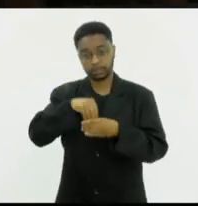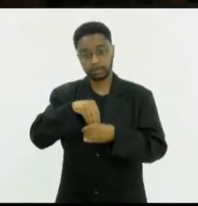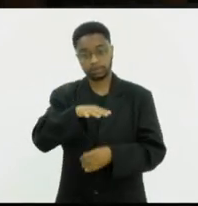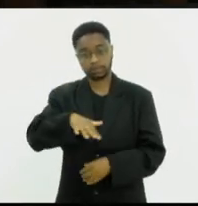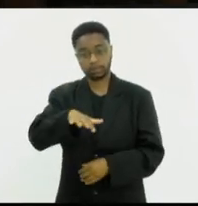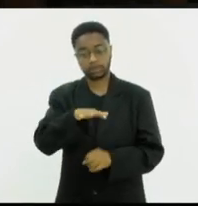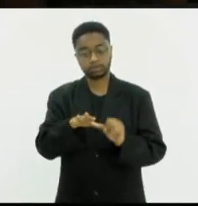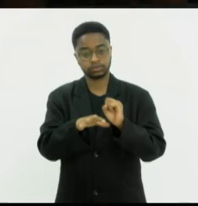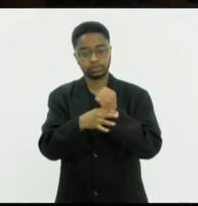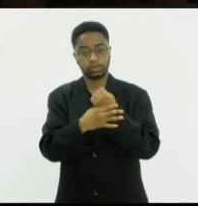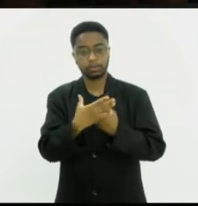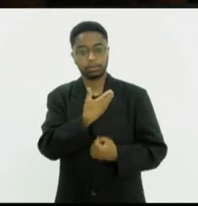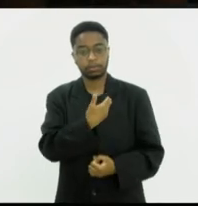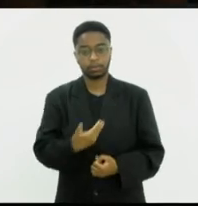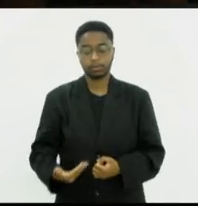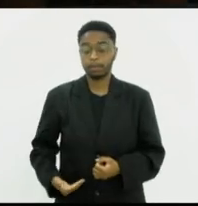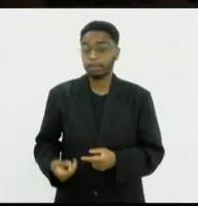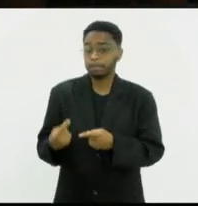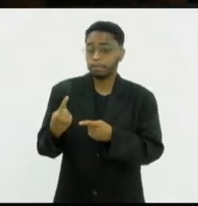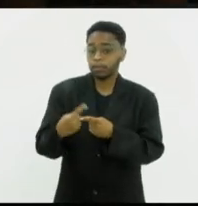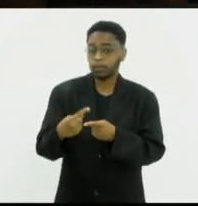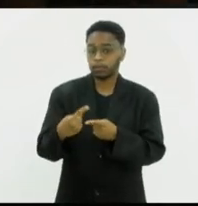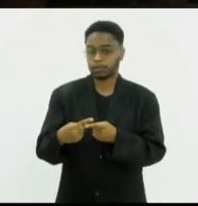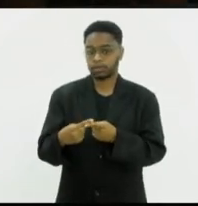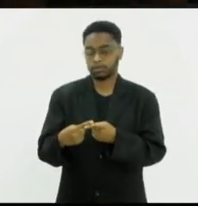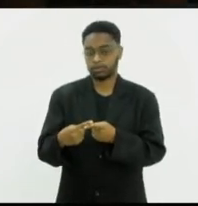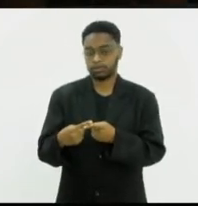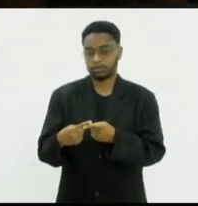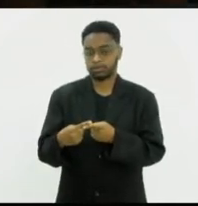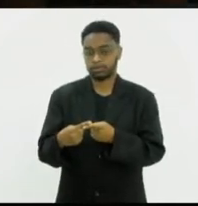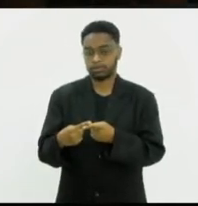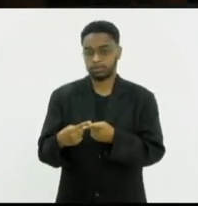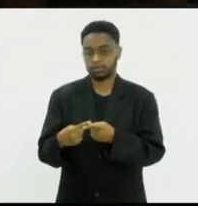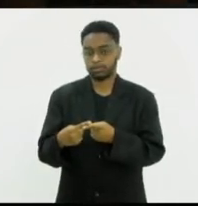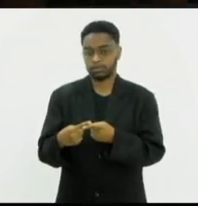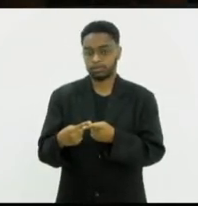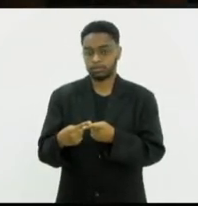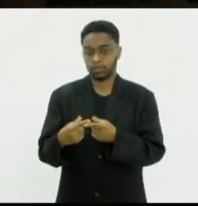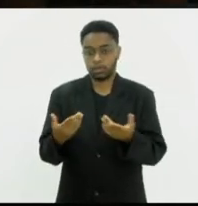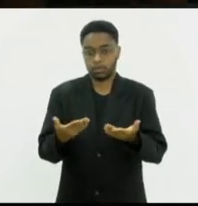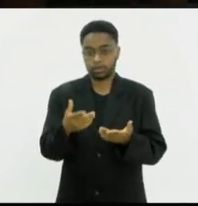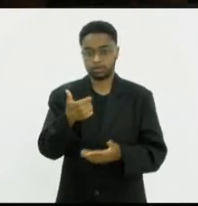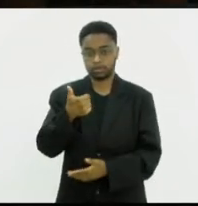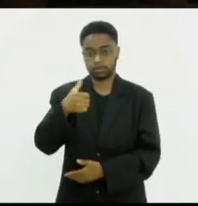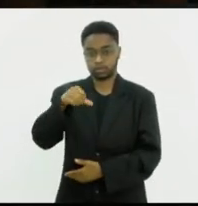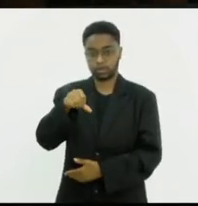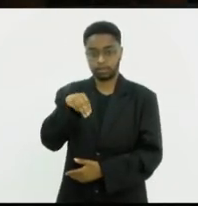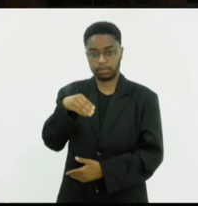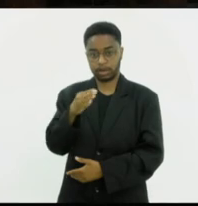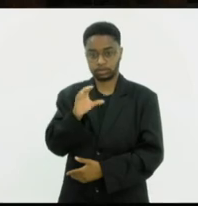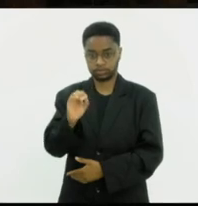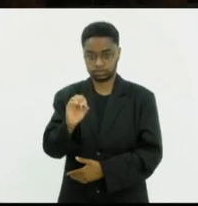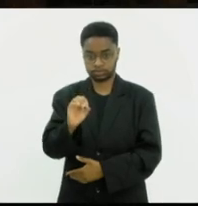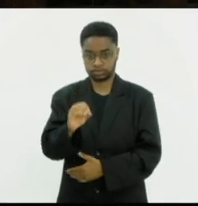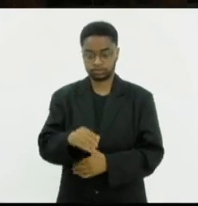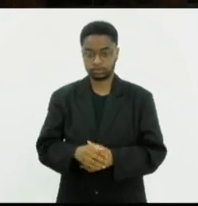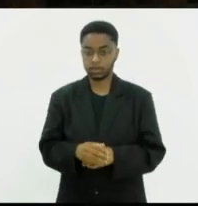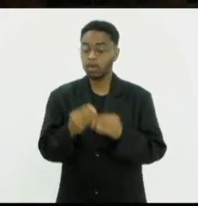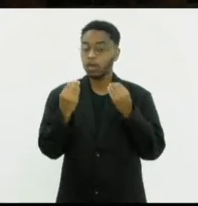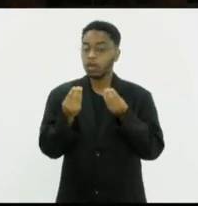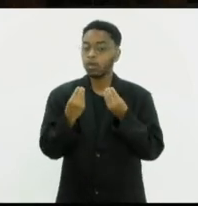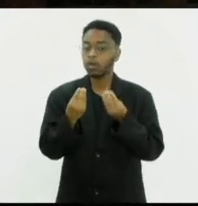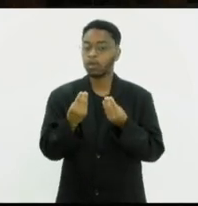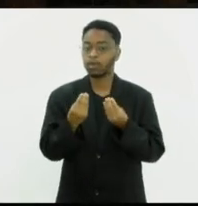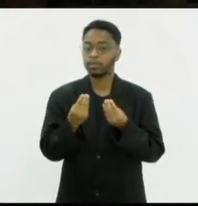Pública. Por que cargas d'água? Nós estamos dia 19 de março. Como é